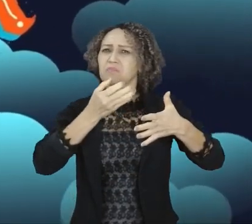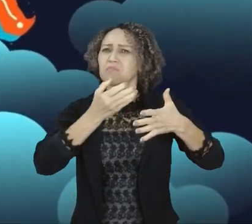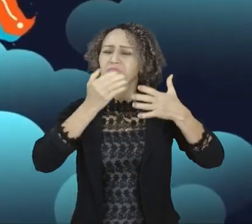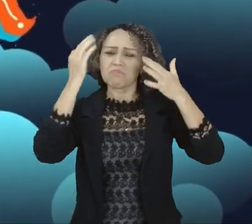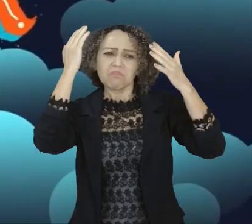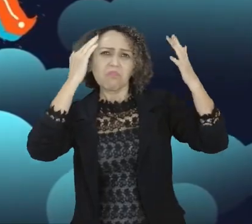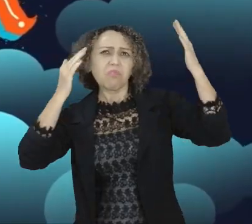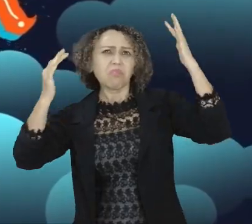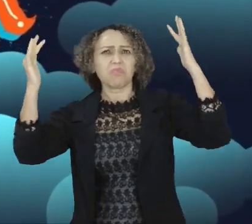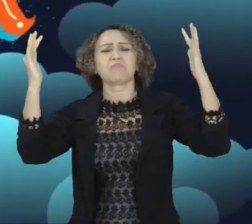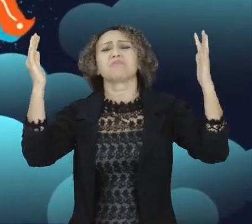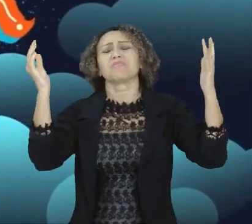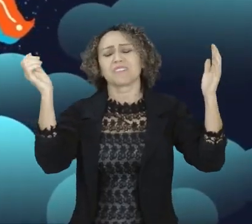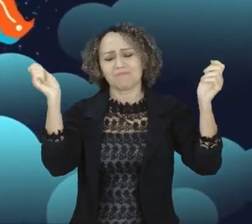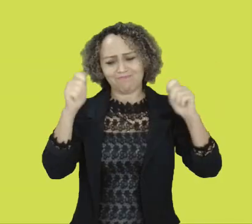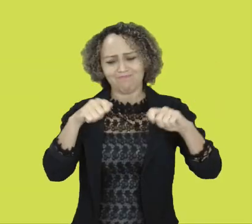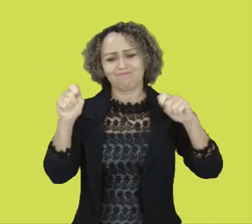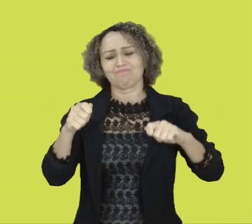viver.